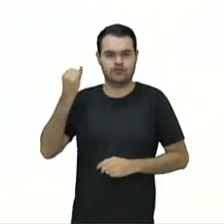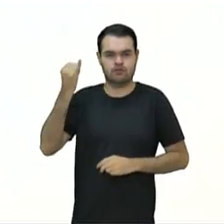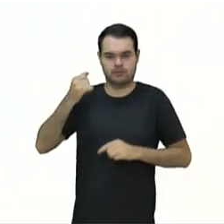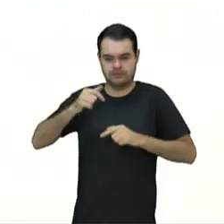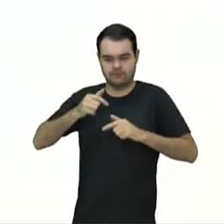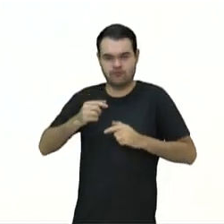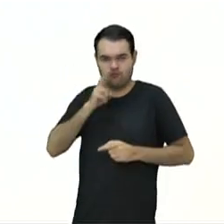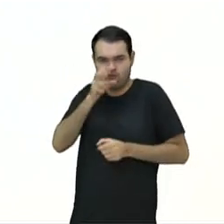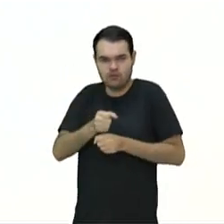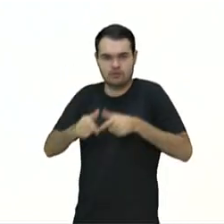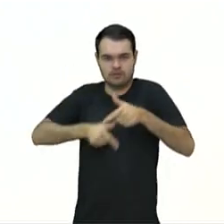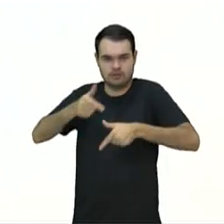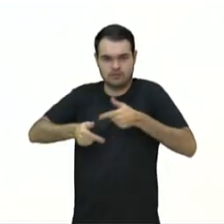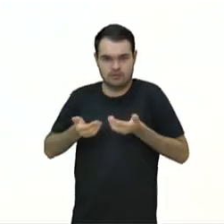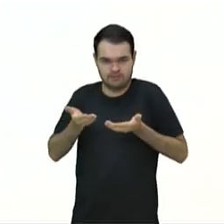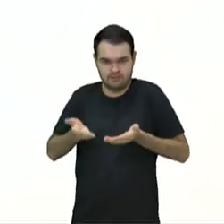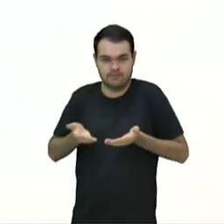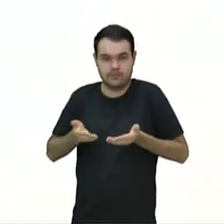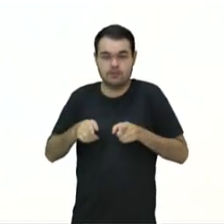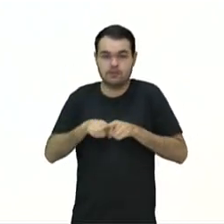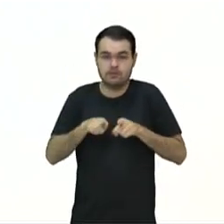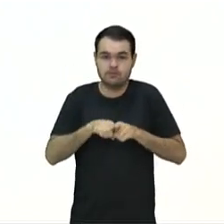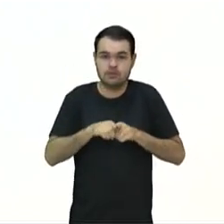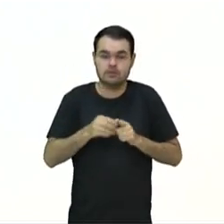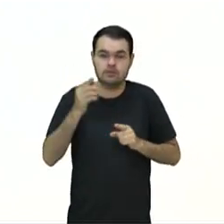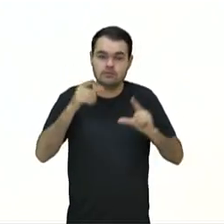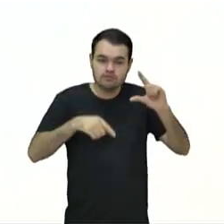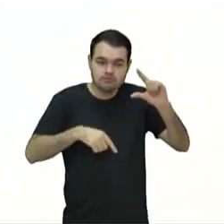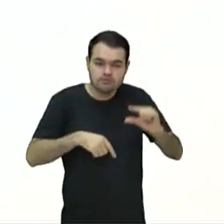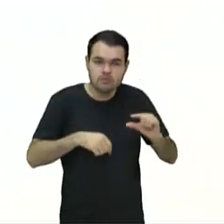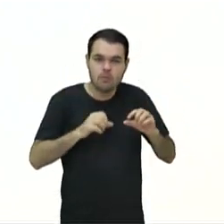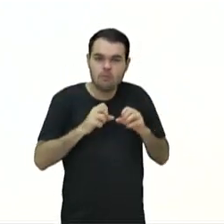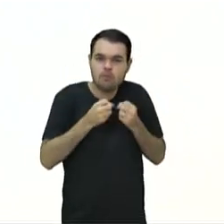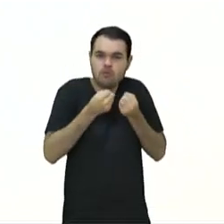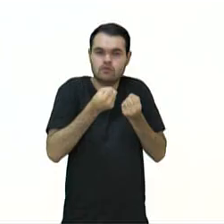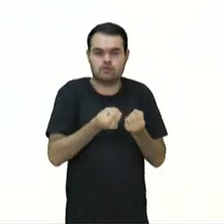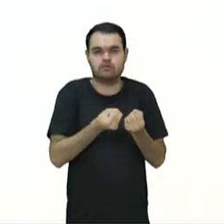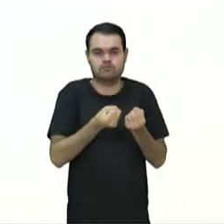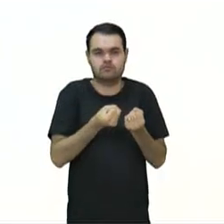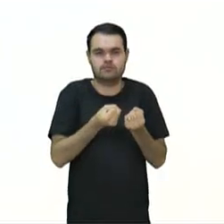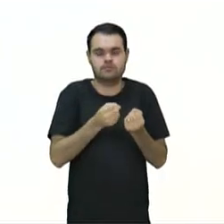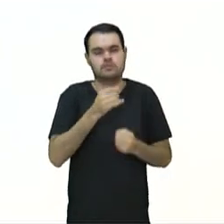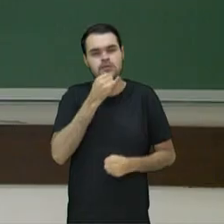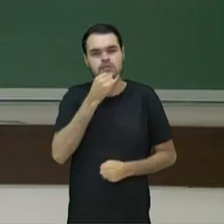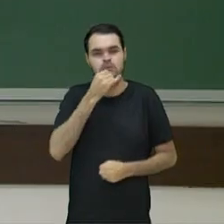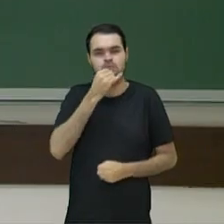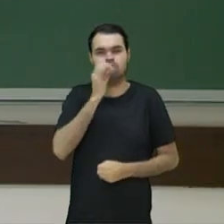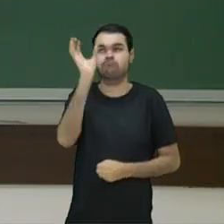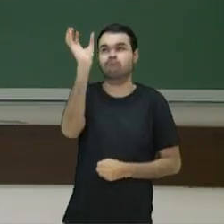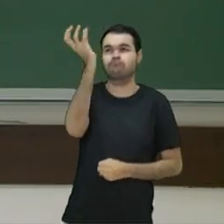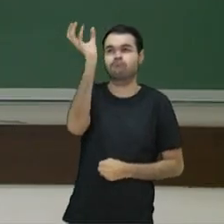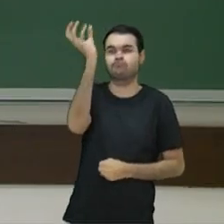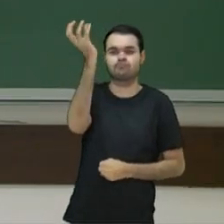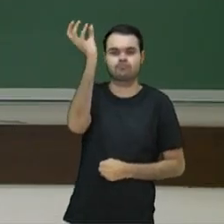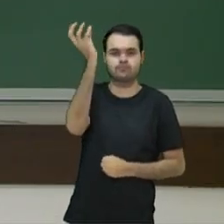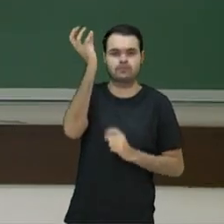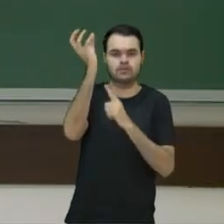reduz também o potencial elétrico do circuito. Por exemplo, uma lâmpada, quando